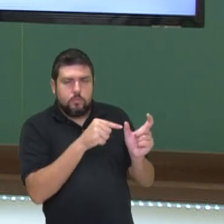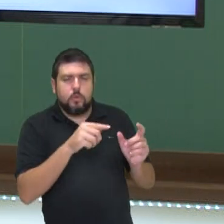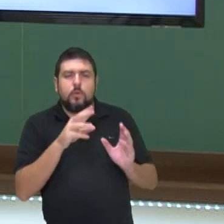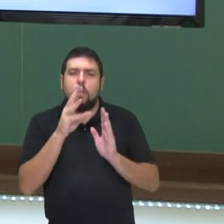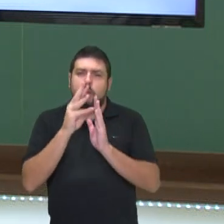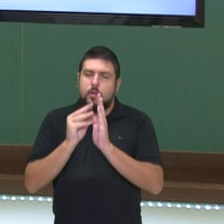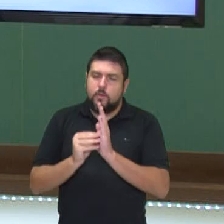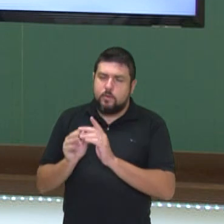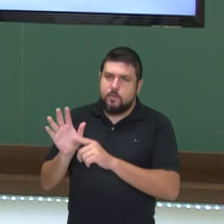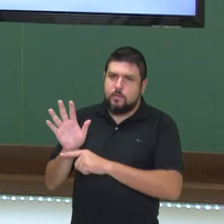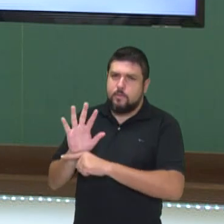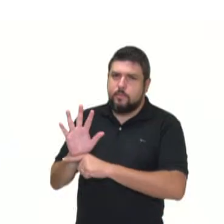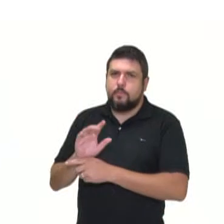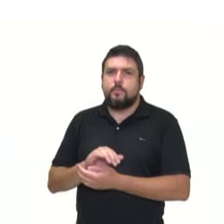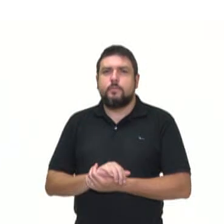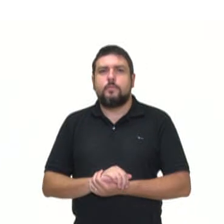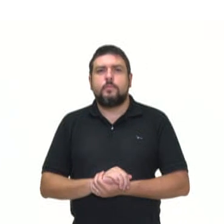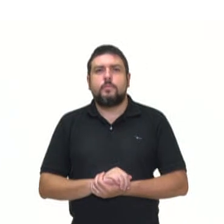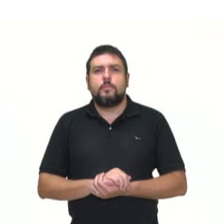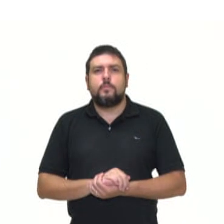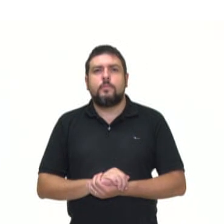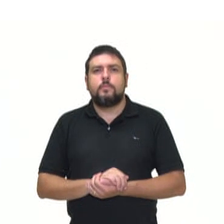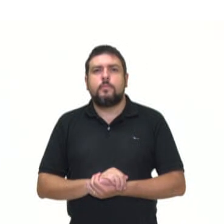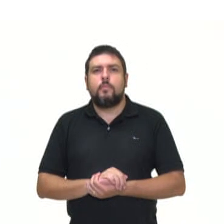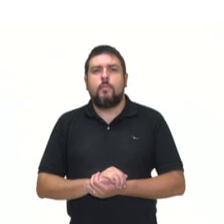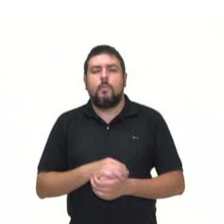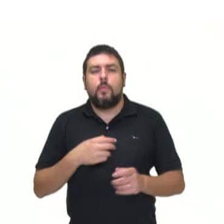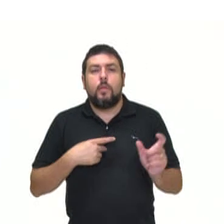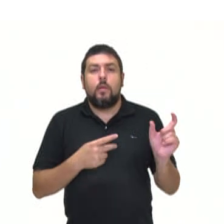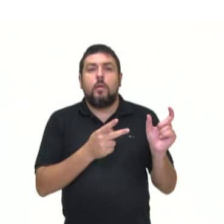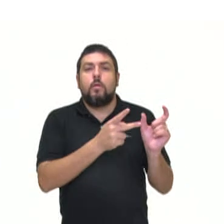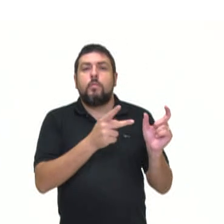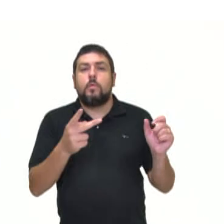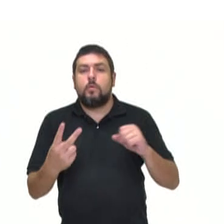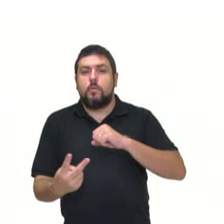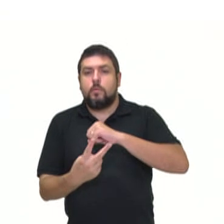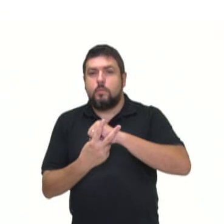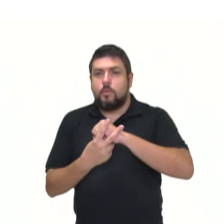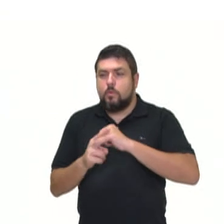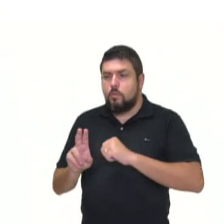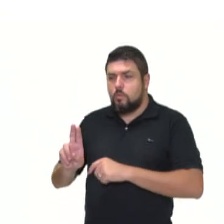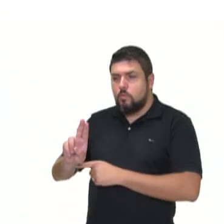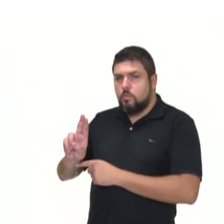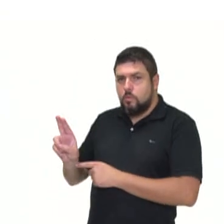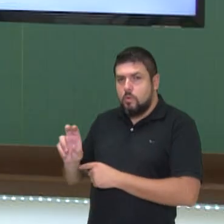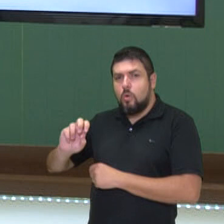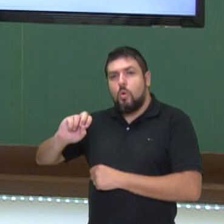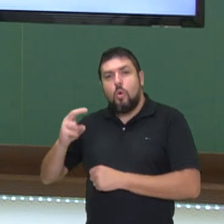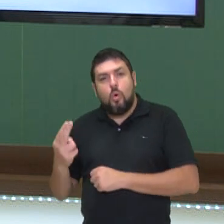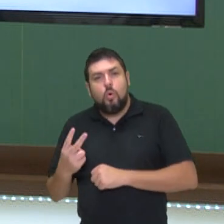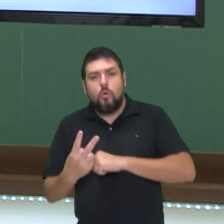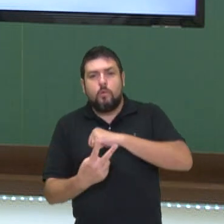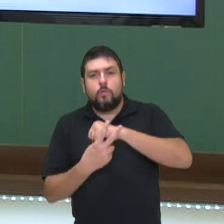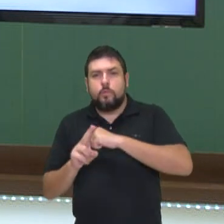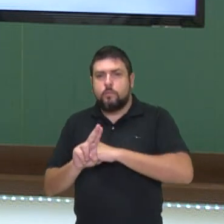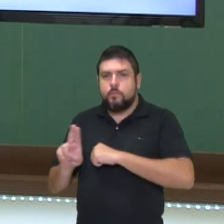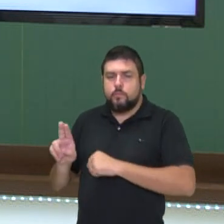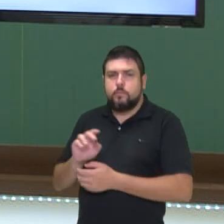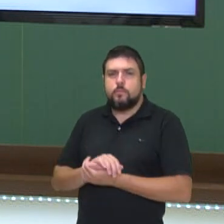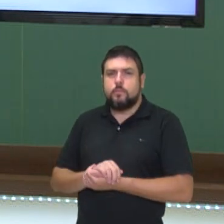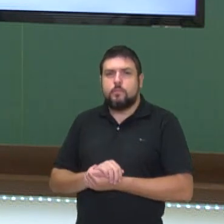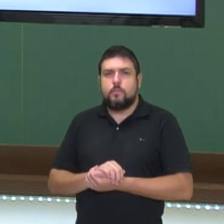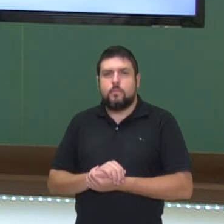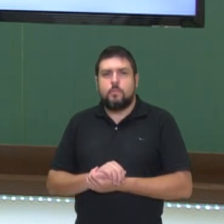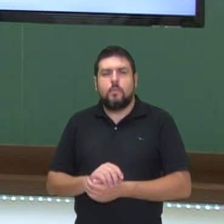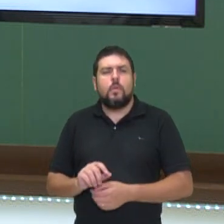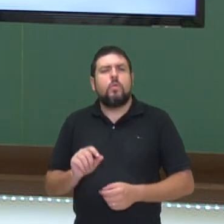vídeo. O predicado pode ser nominal, verbal ou verbo nominal. Quando ele é nominal, quando ocorre